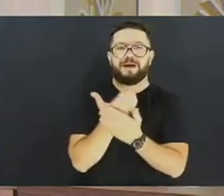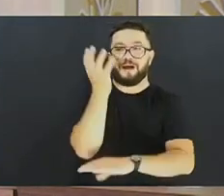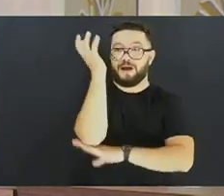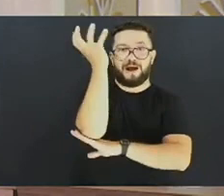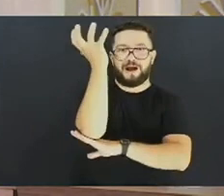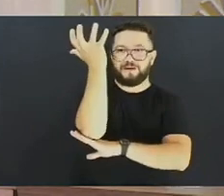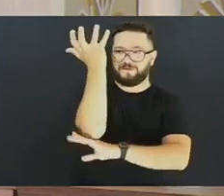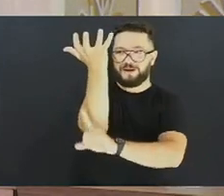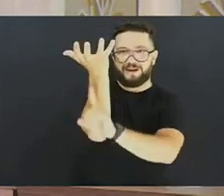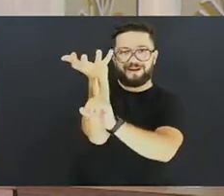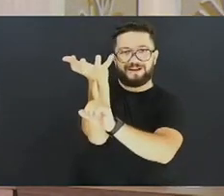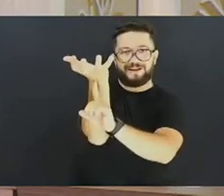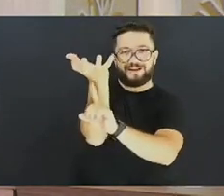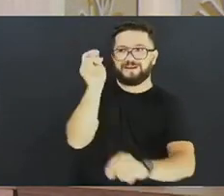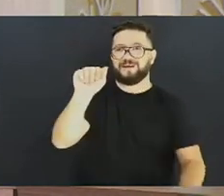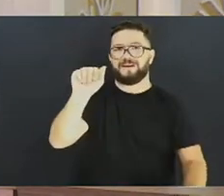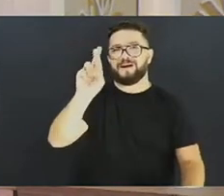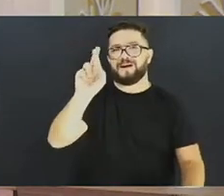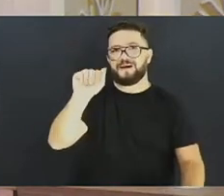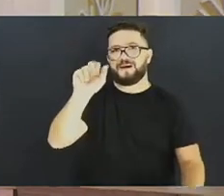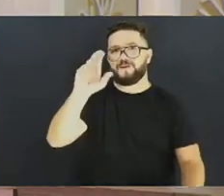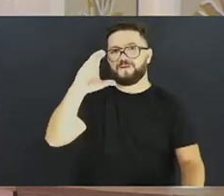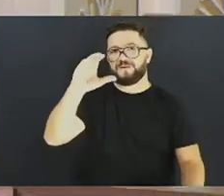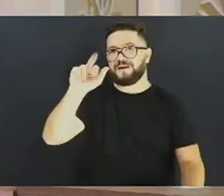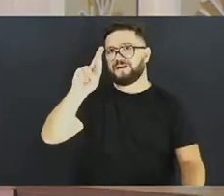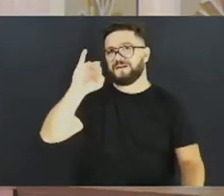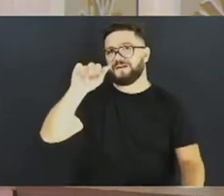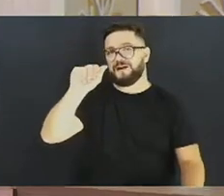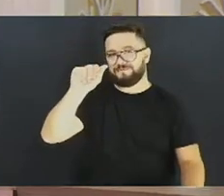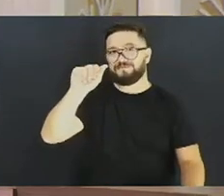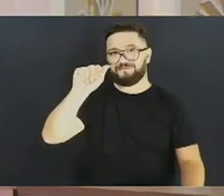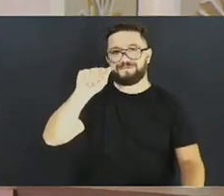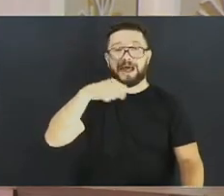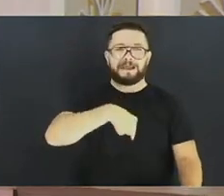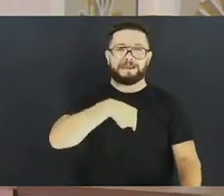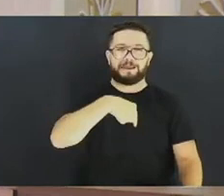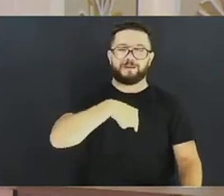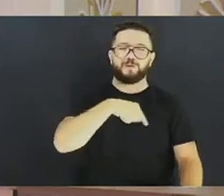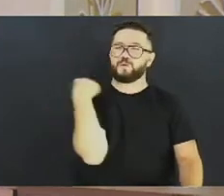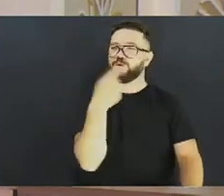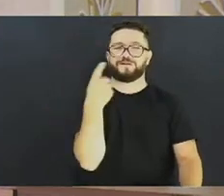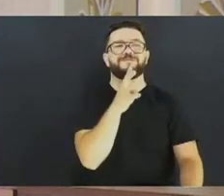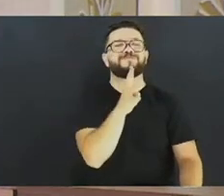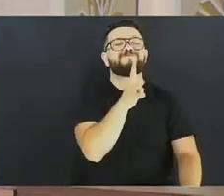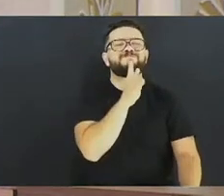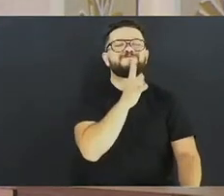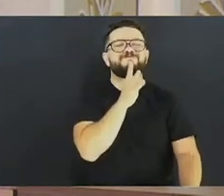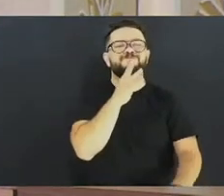conhecido aqui em Curitiba e no Paraná, pinheiro, né? O